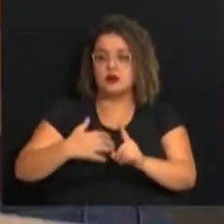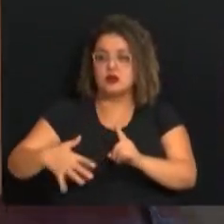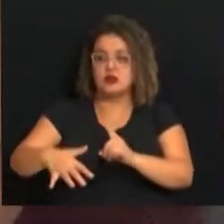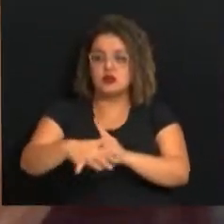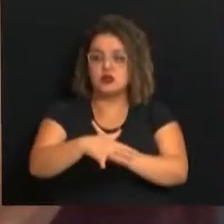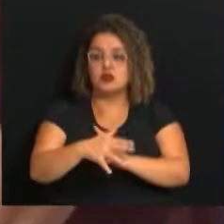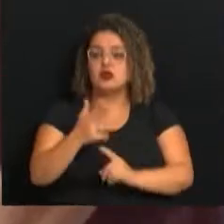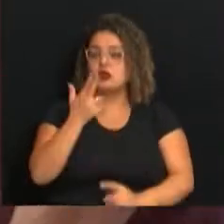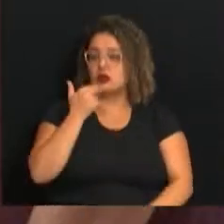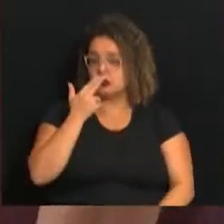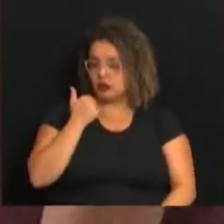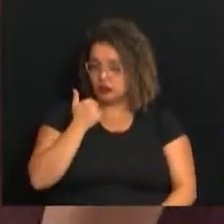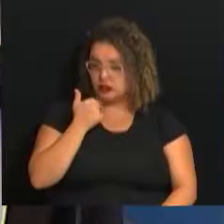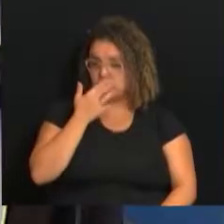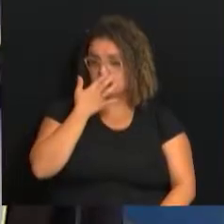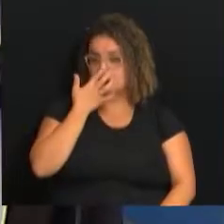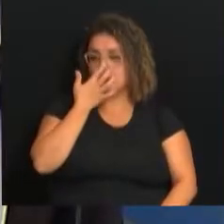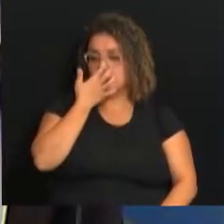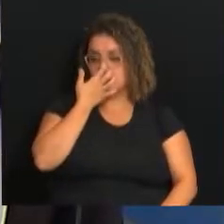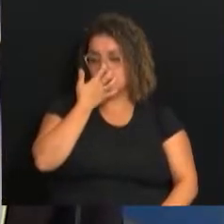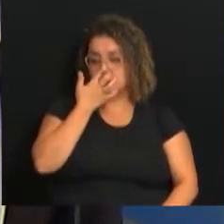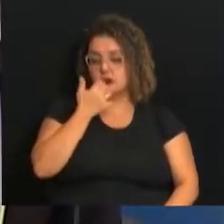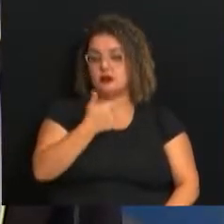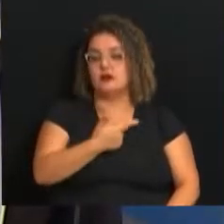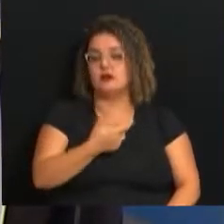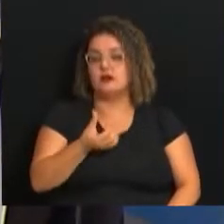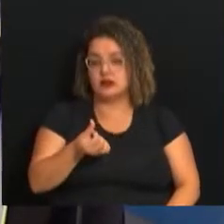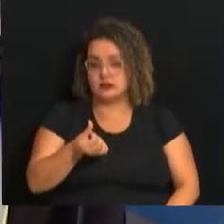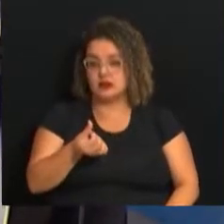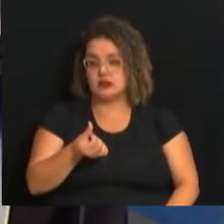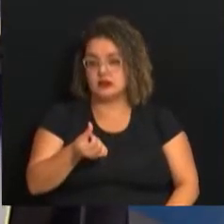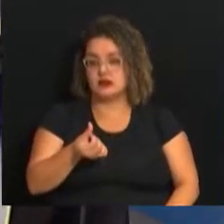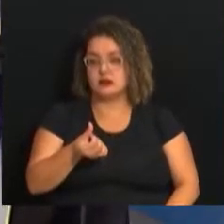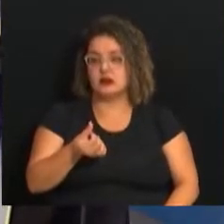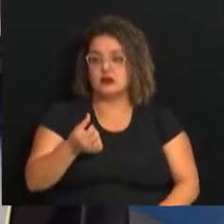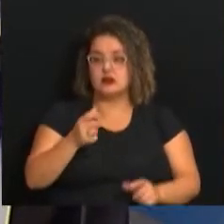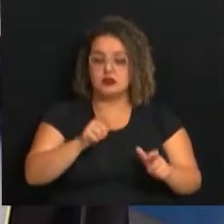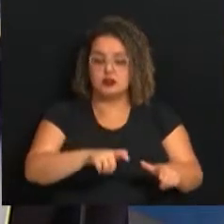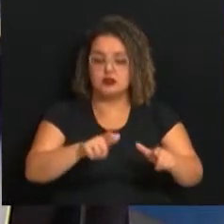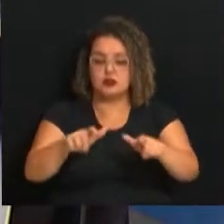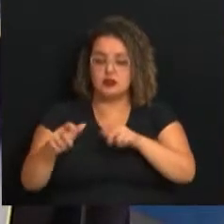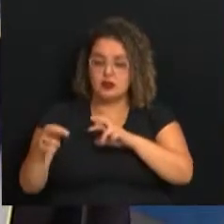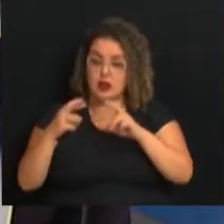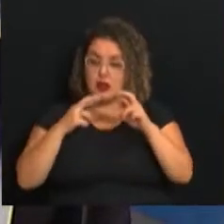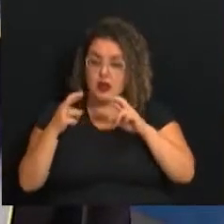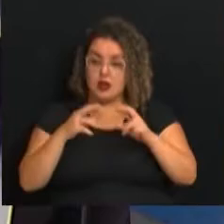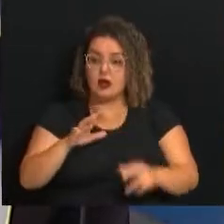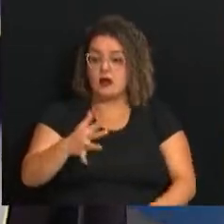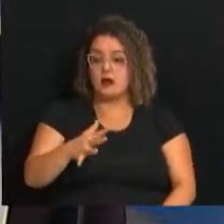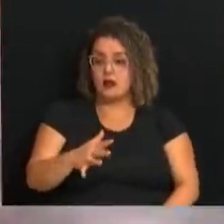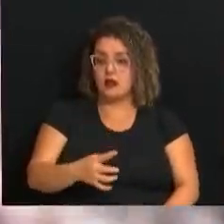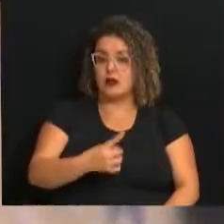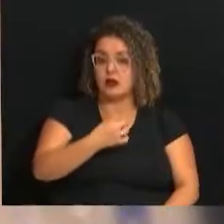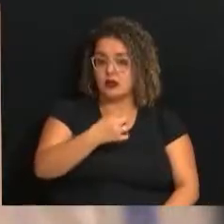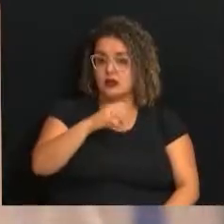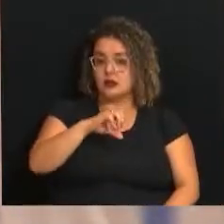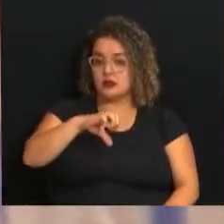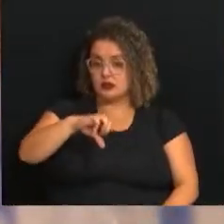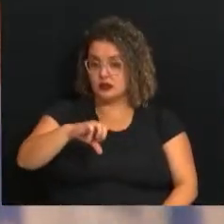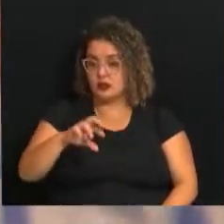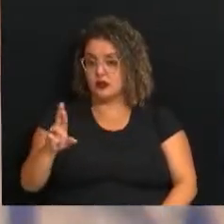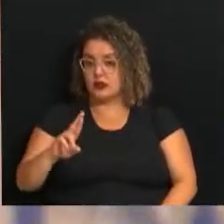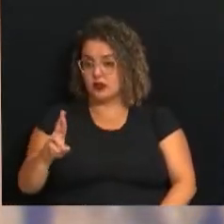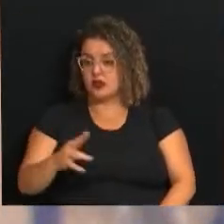de vulnerabilidade social e nutricional tem o valor de 26 unidades fiscais de Campinas que